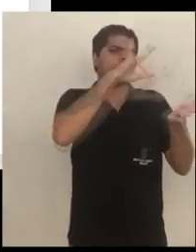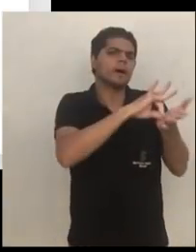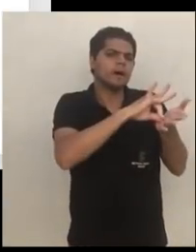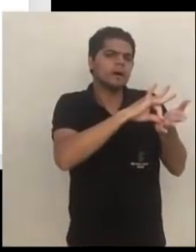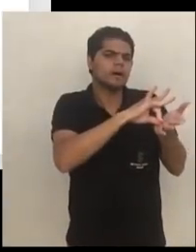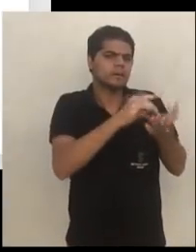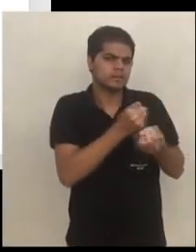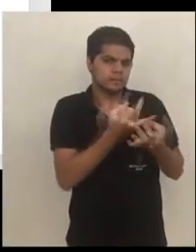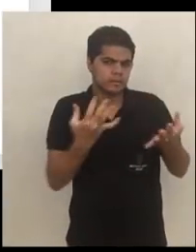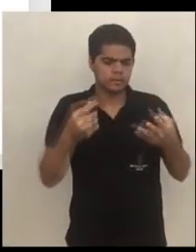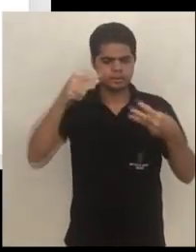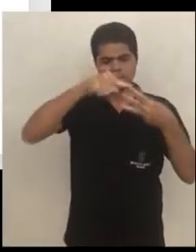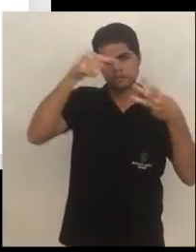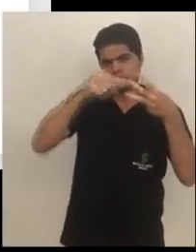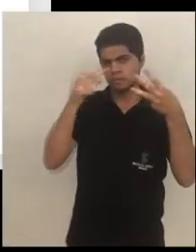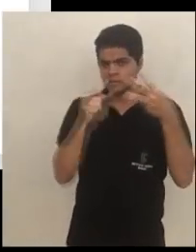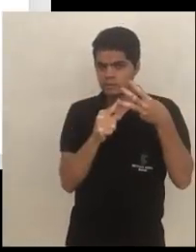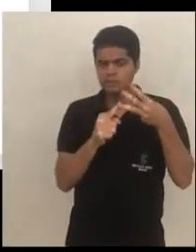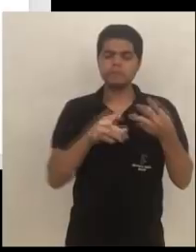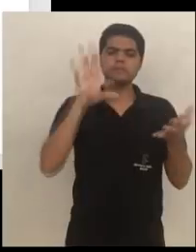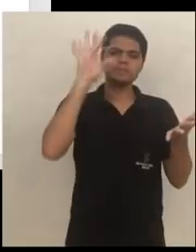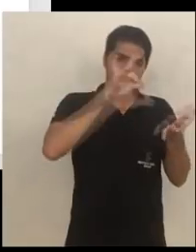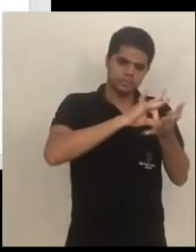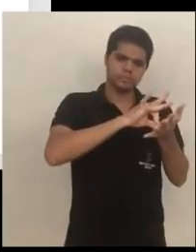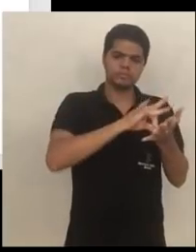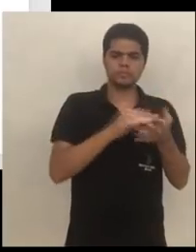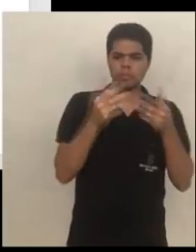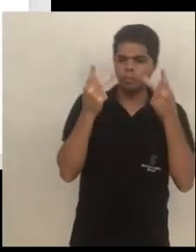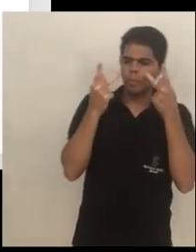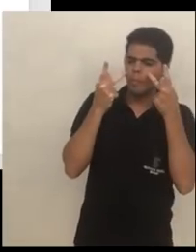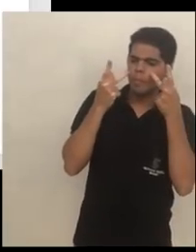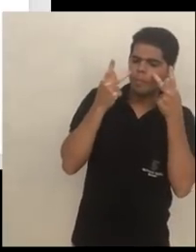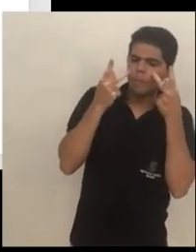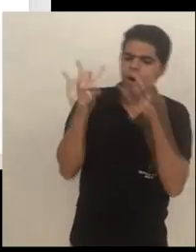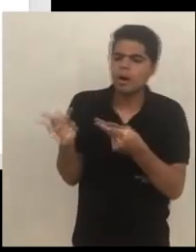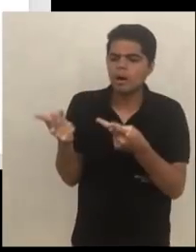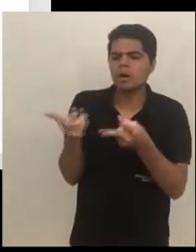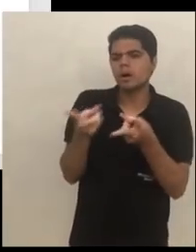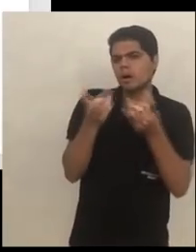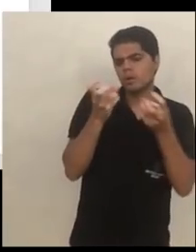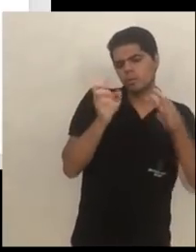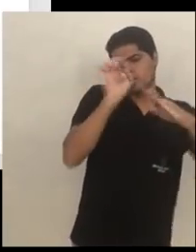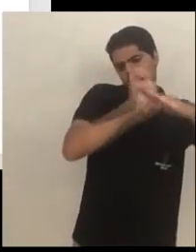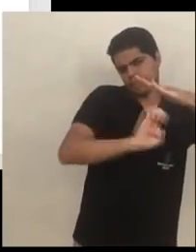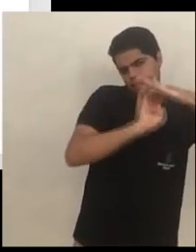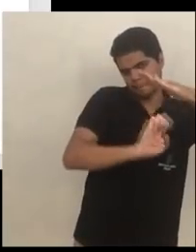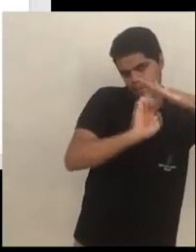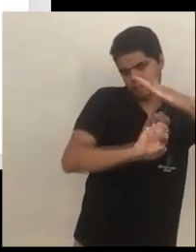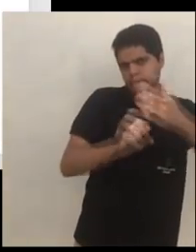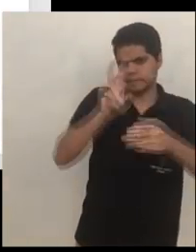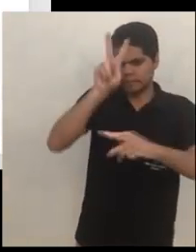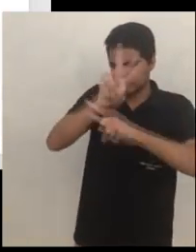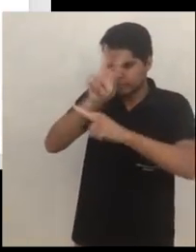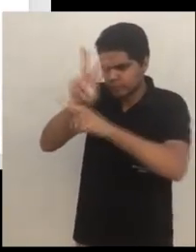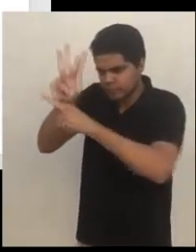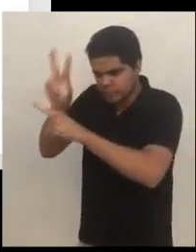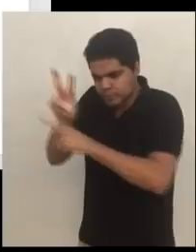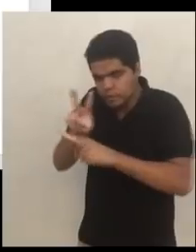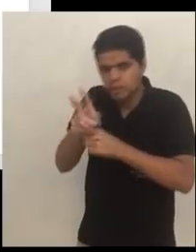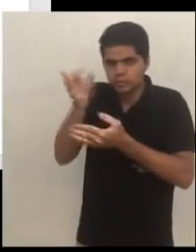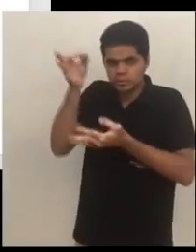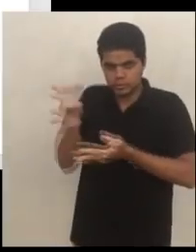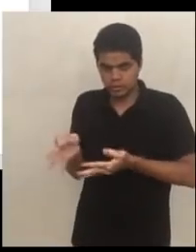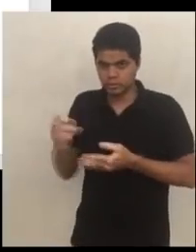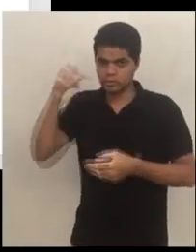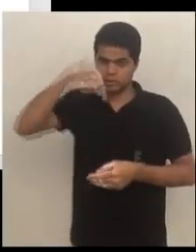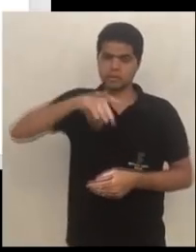modalidades, certo? A certificação por auditoria, que é por alguma certificadora, e nós temos 13